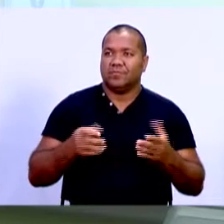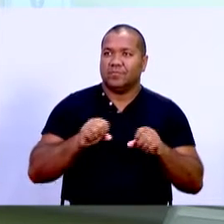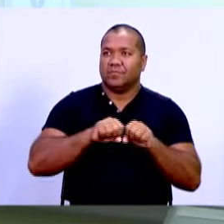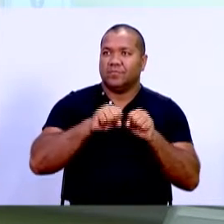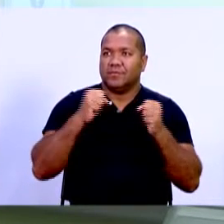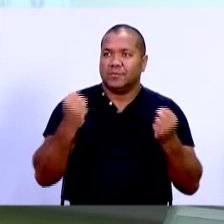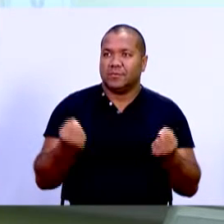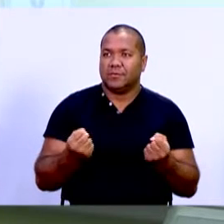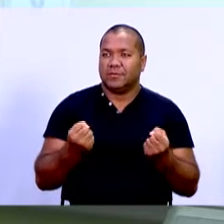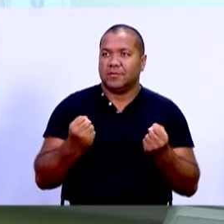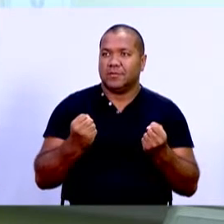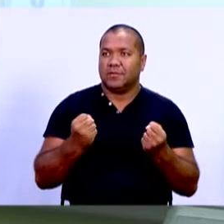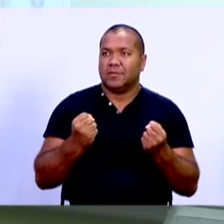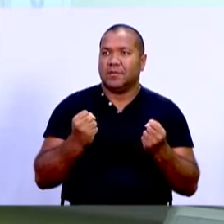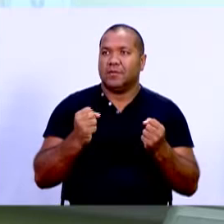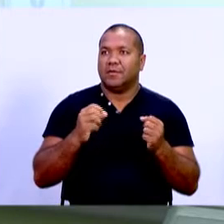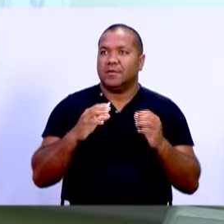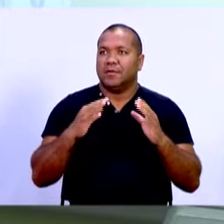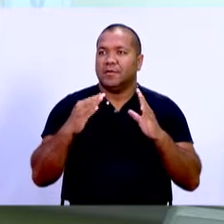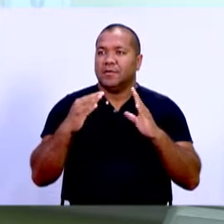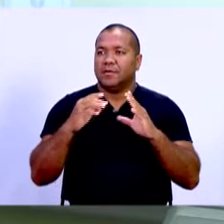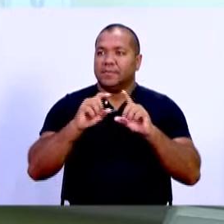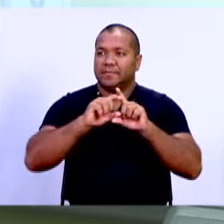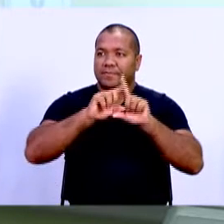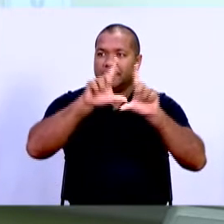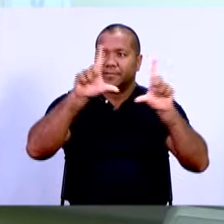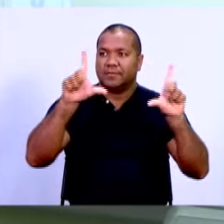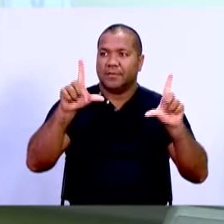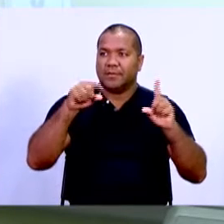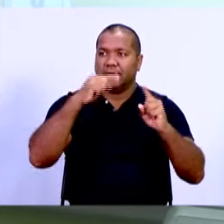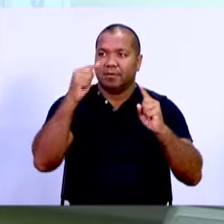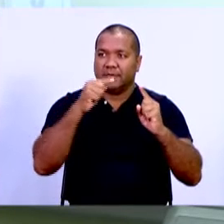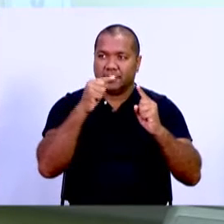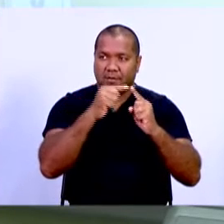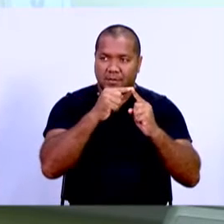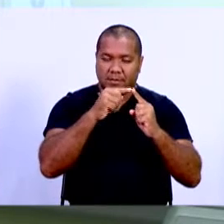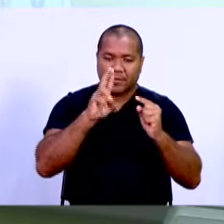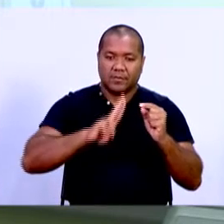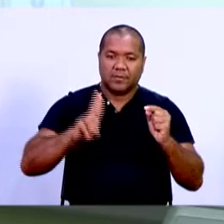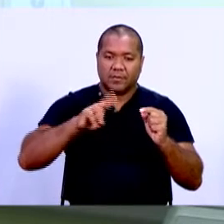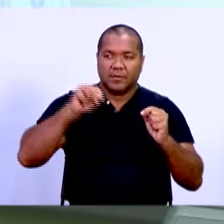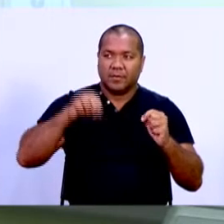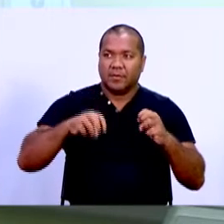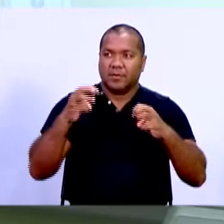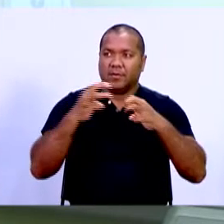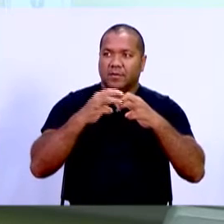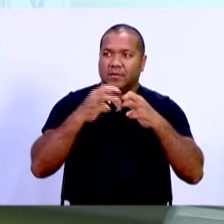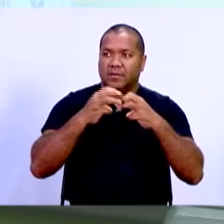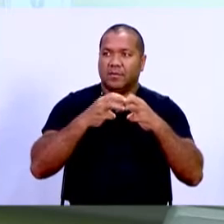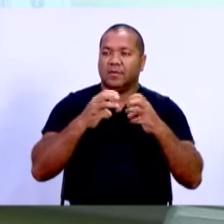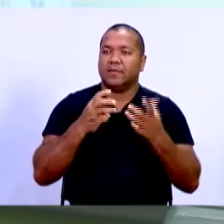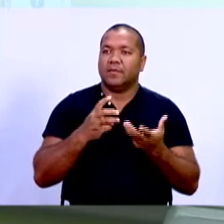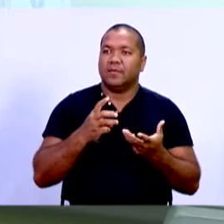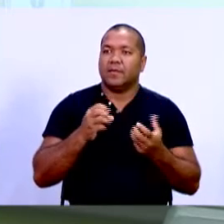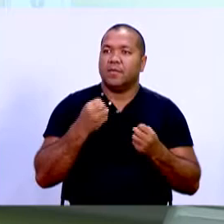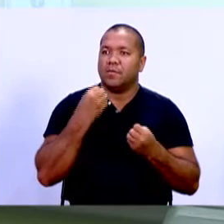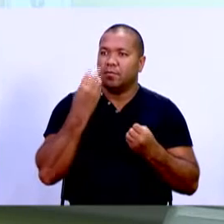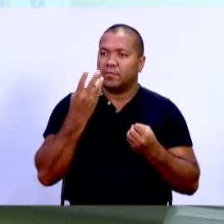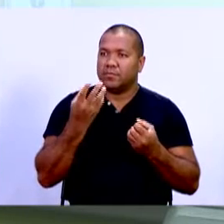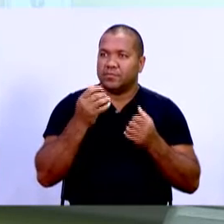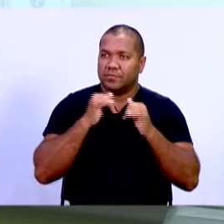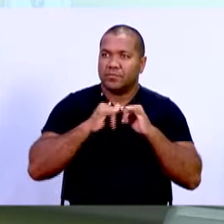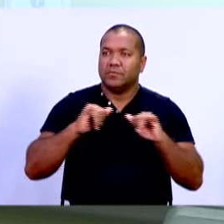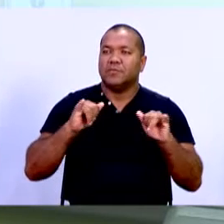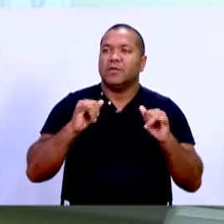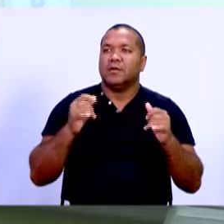sistema de painel de indicadores que é utilizado aqui no Instituto Federal. É bom poder falar com vocês, já tive a